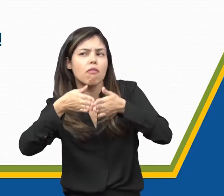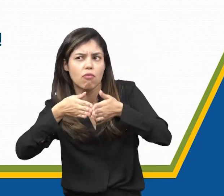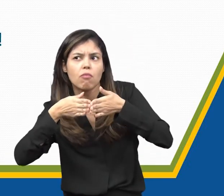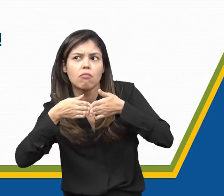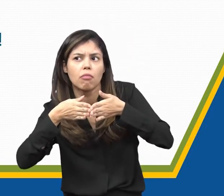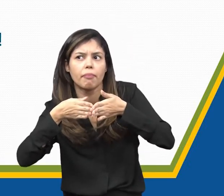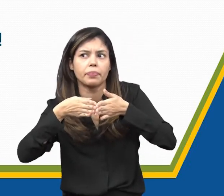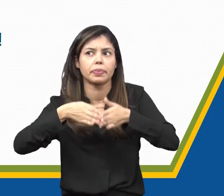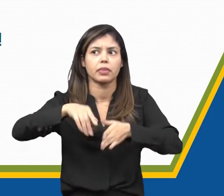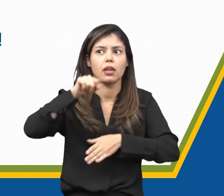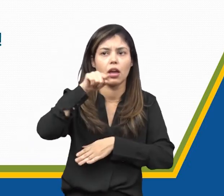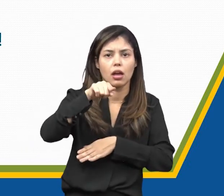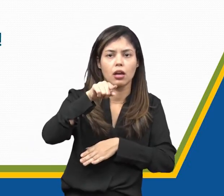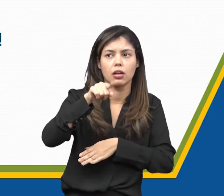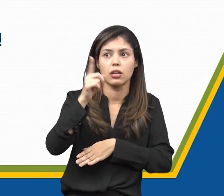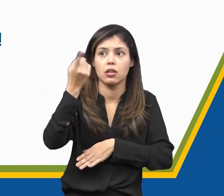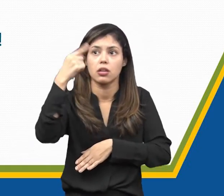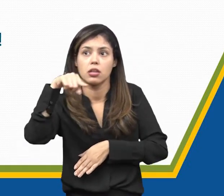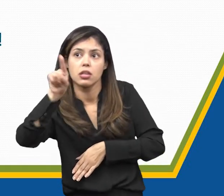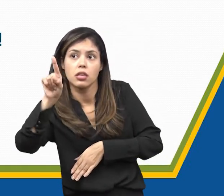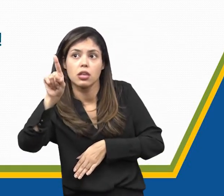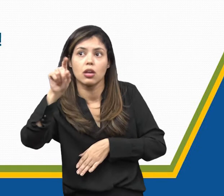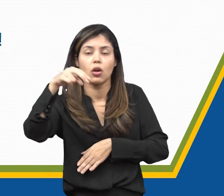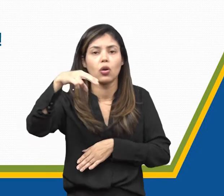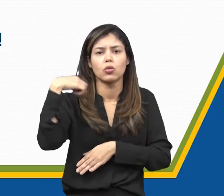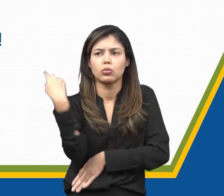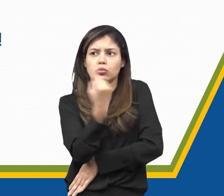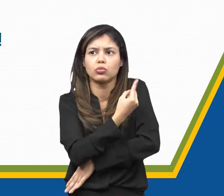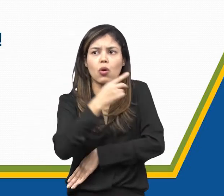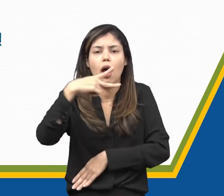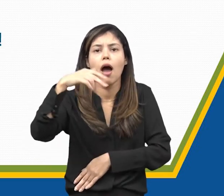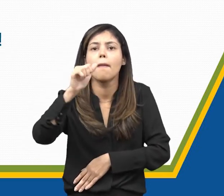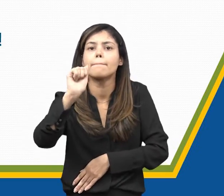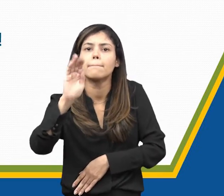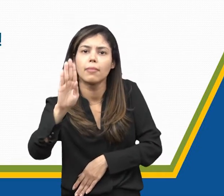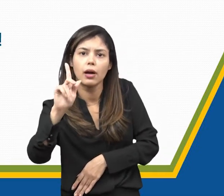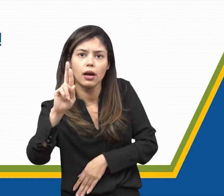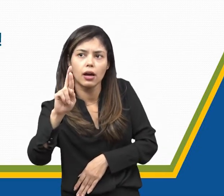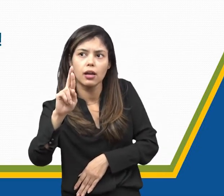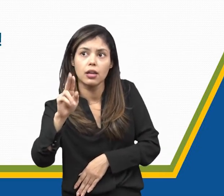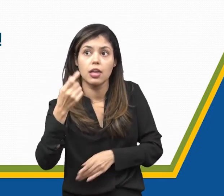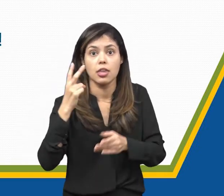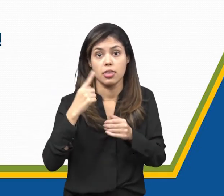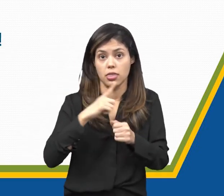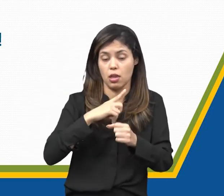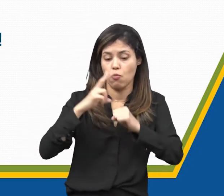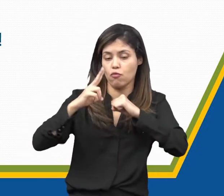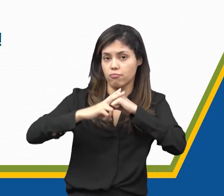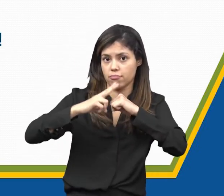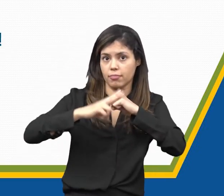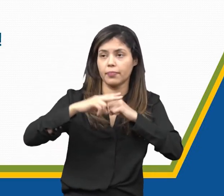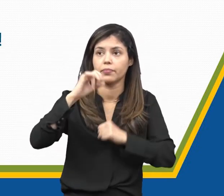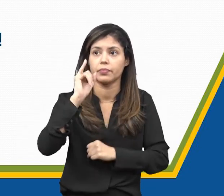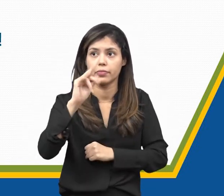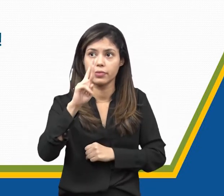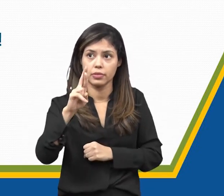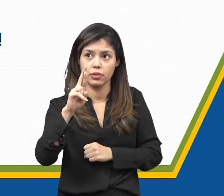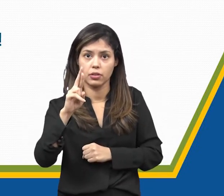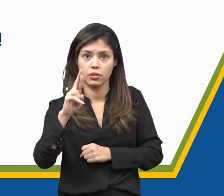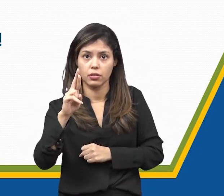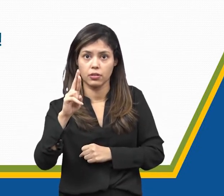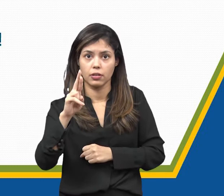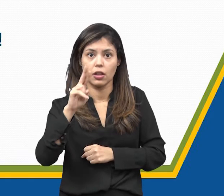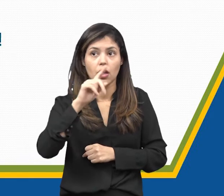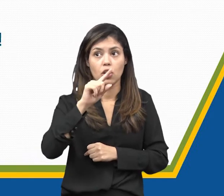Por favor, ir nosotros a ese bar. Temos aí o verbo ir. Conjugação,